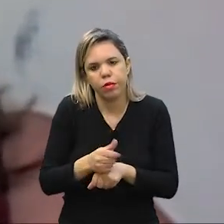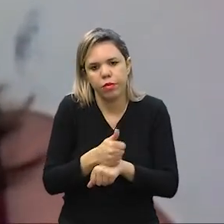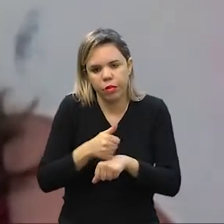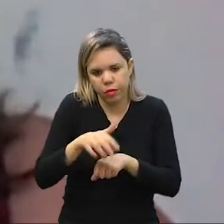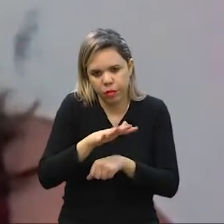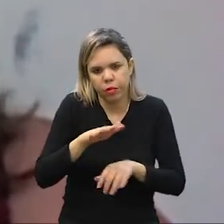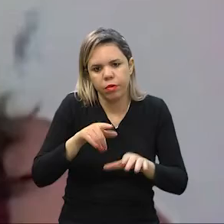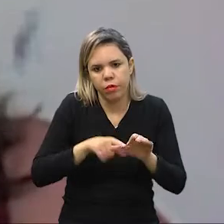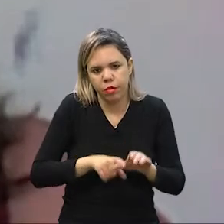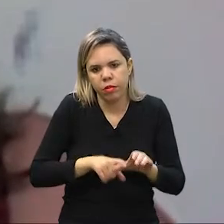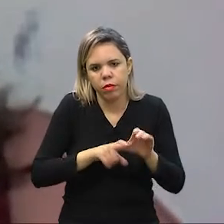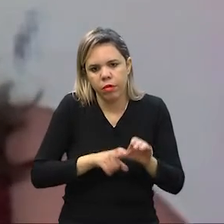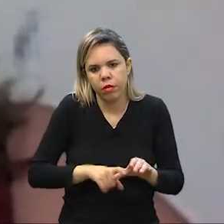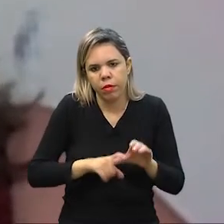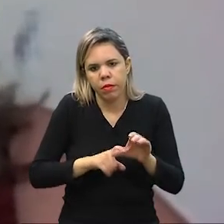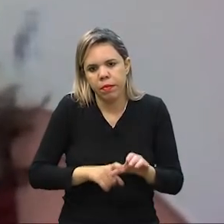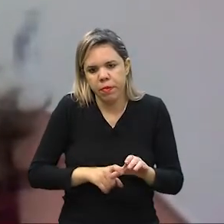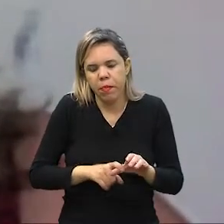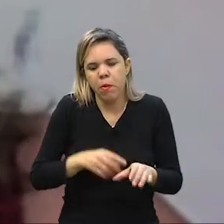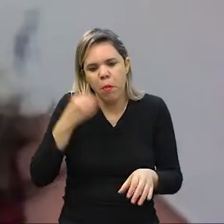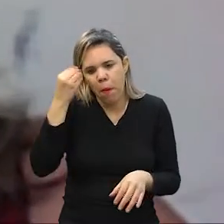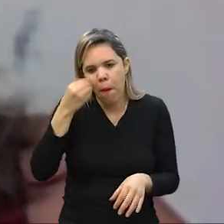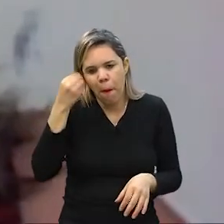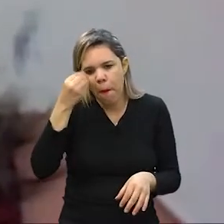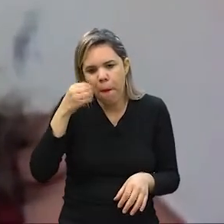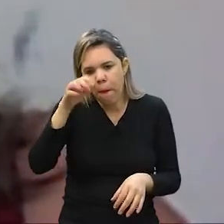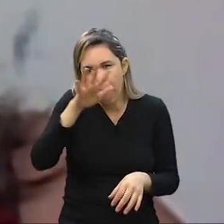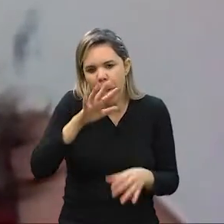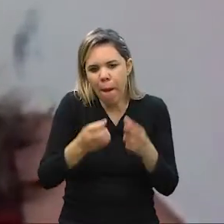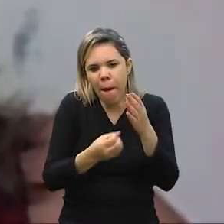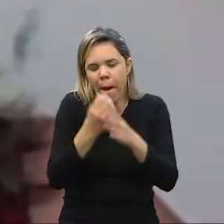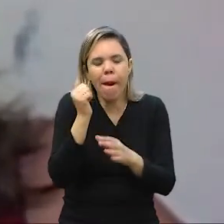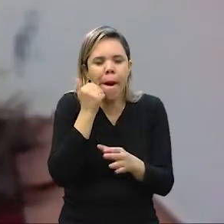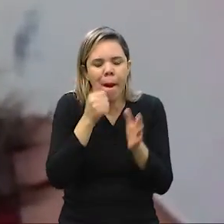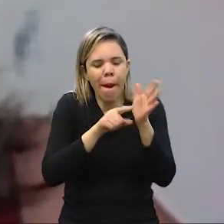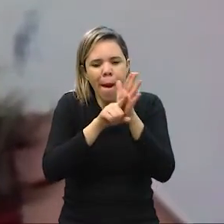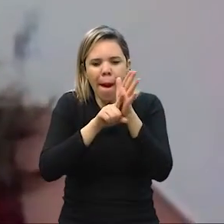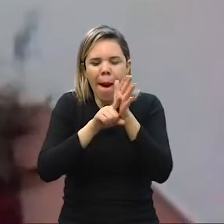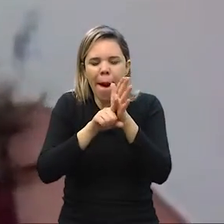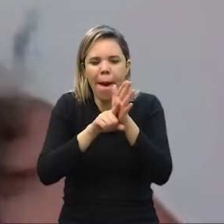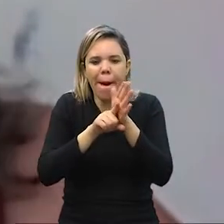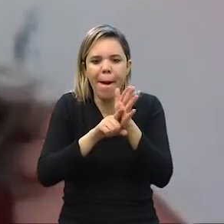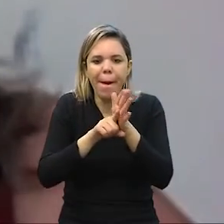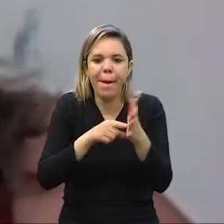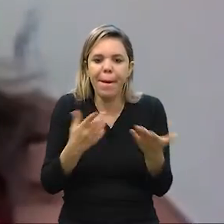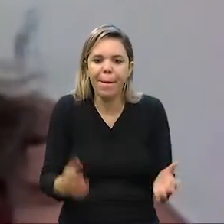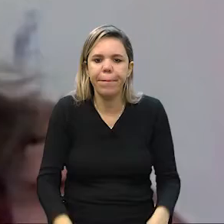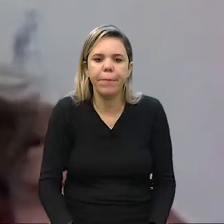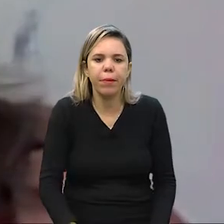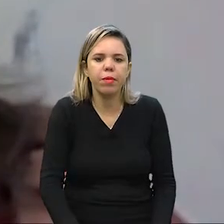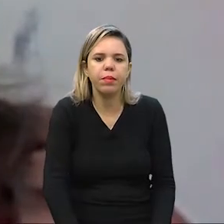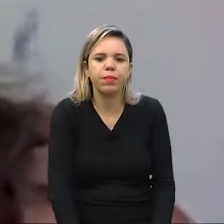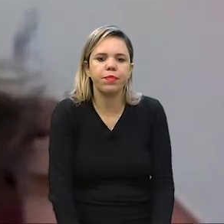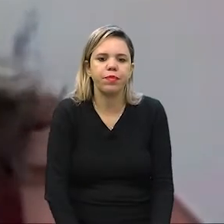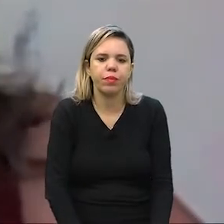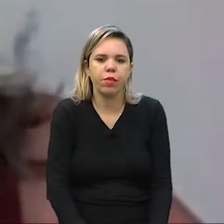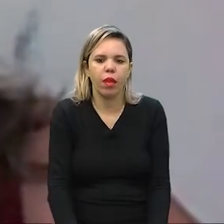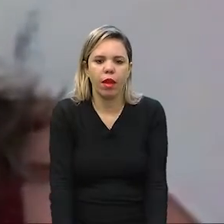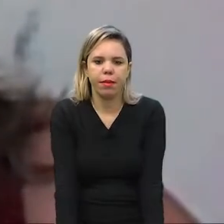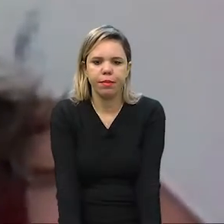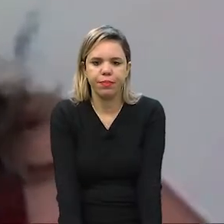áreas depende do conhecimento gerado pela pesquisa, assim como, né,